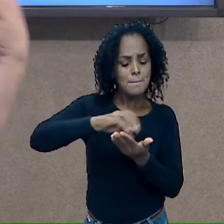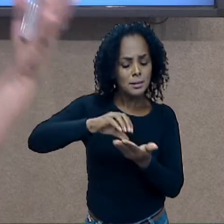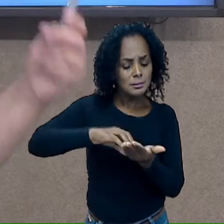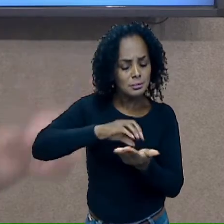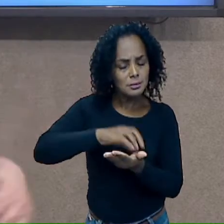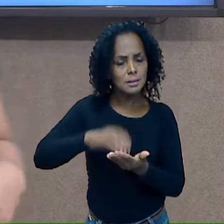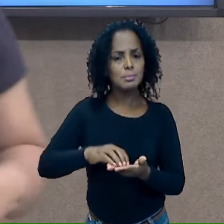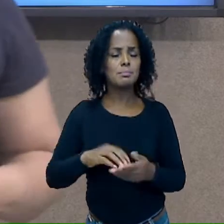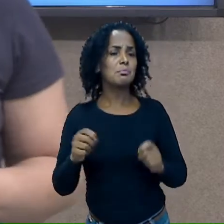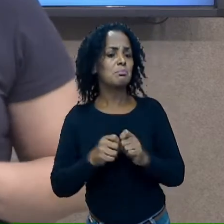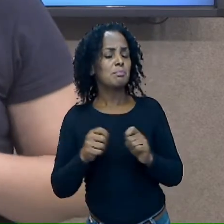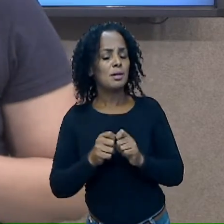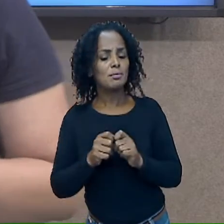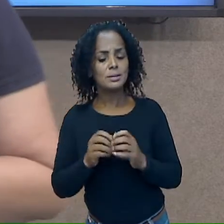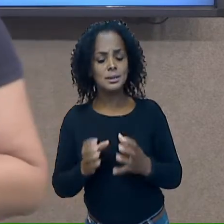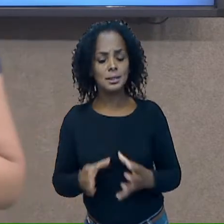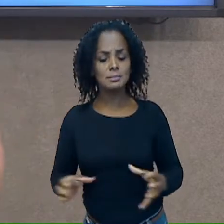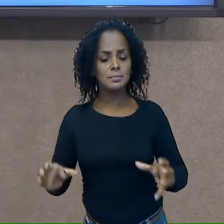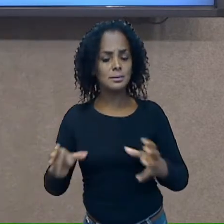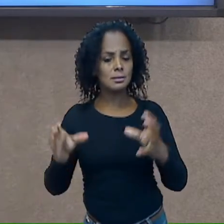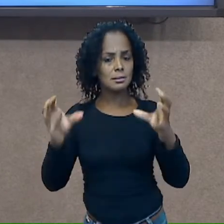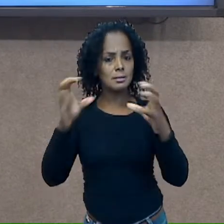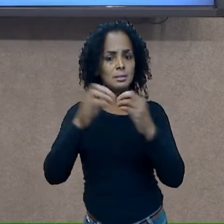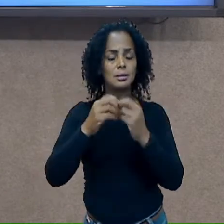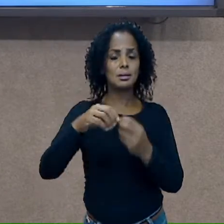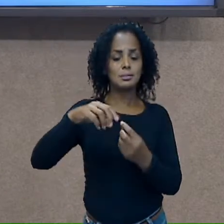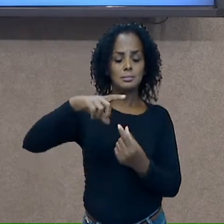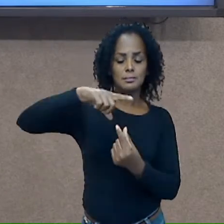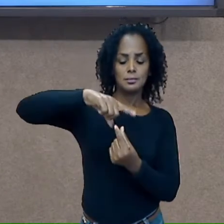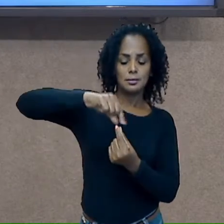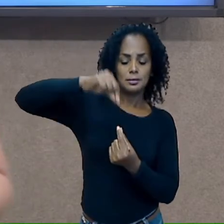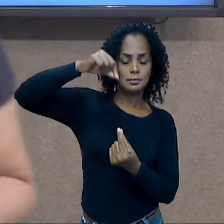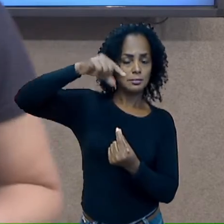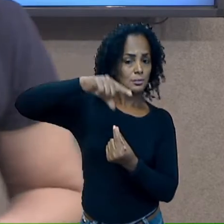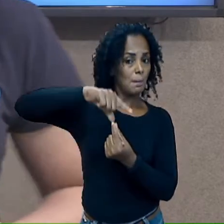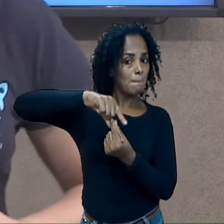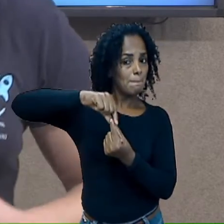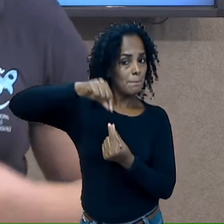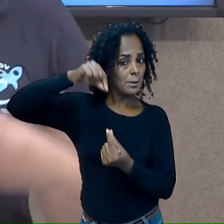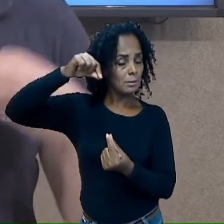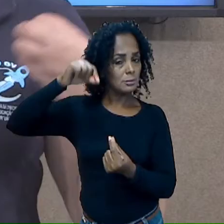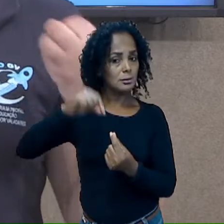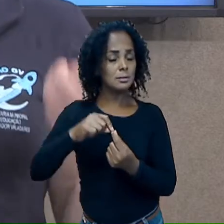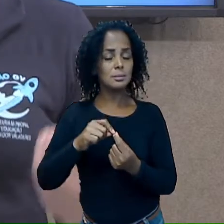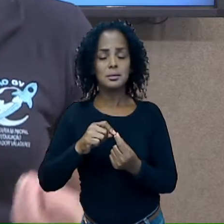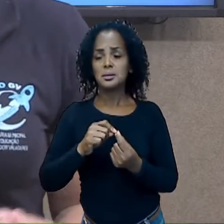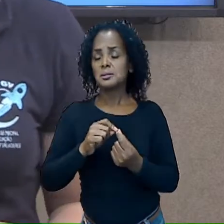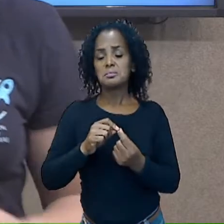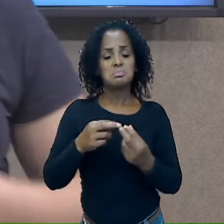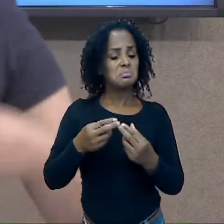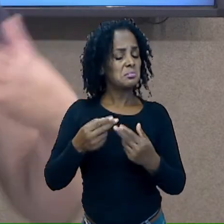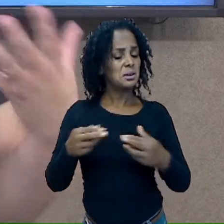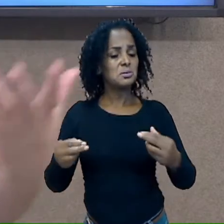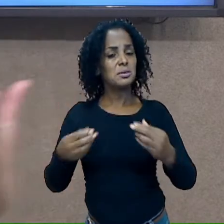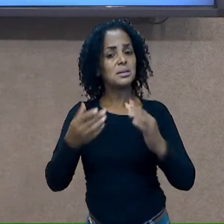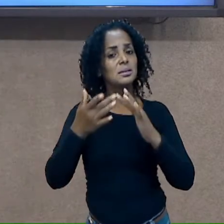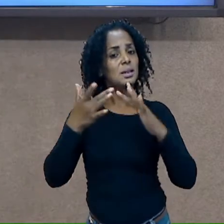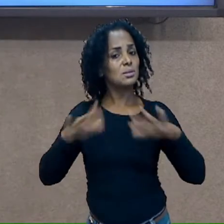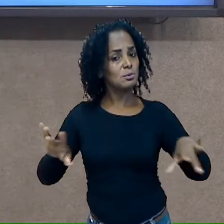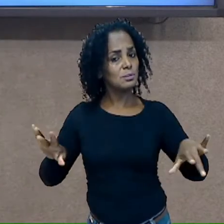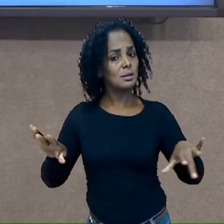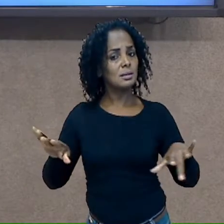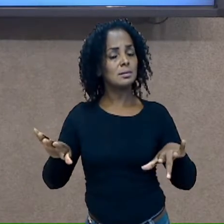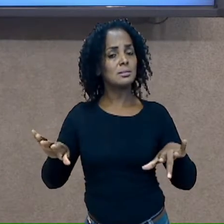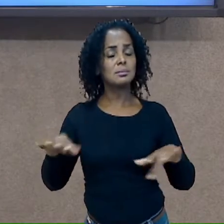para fazer a cerâmica, as plumagens. Então, o uso do natural, das plantas, da natureza onde